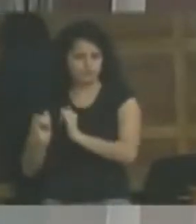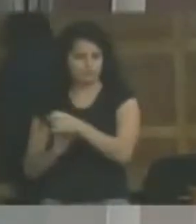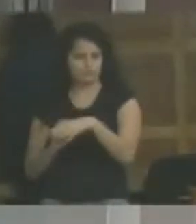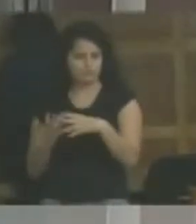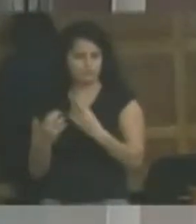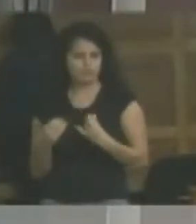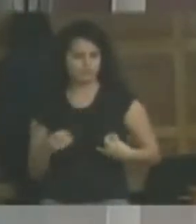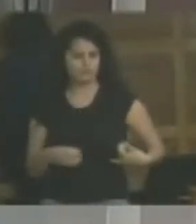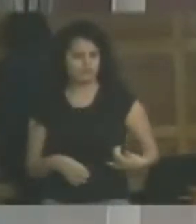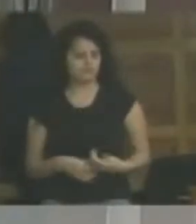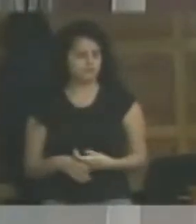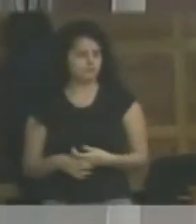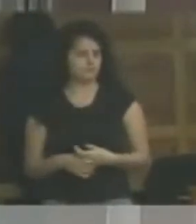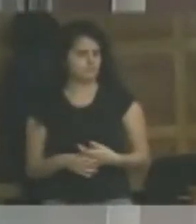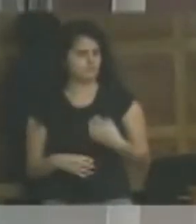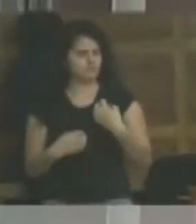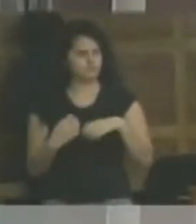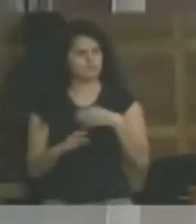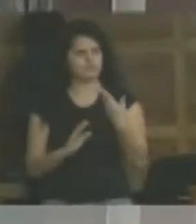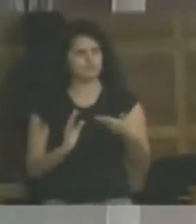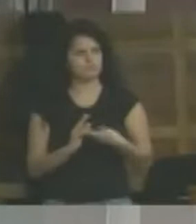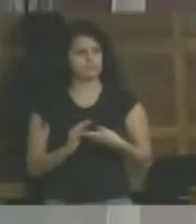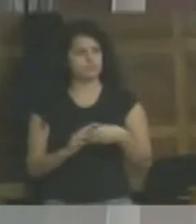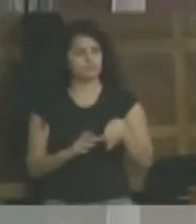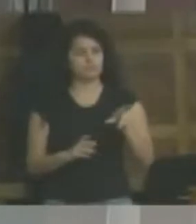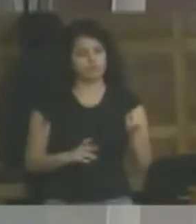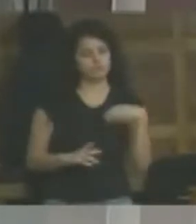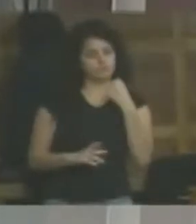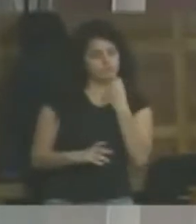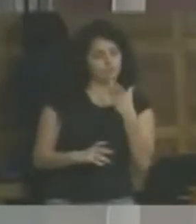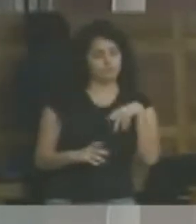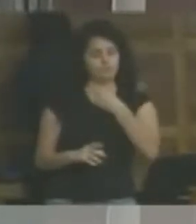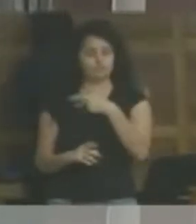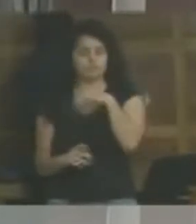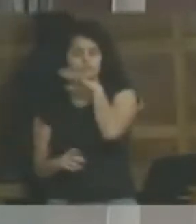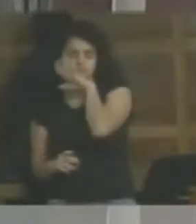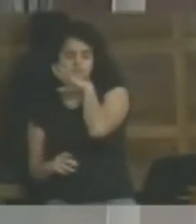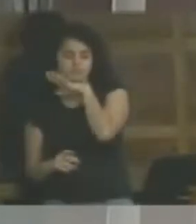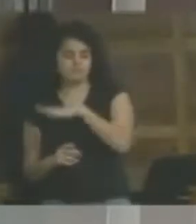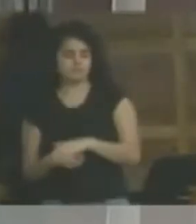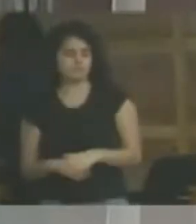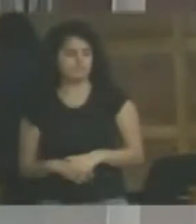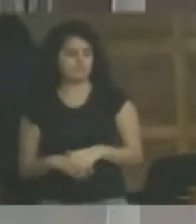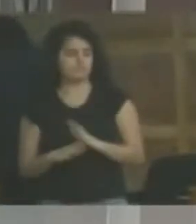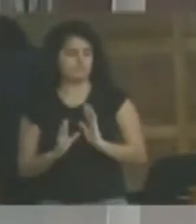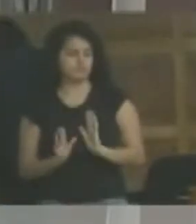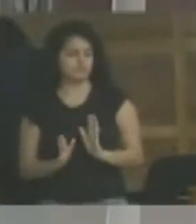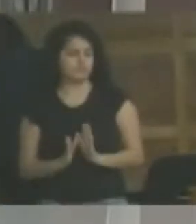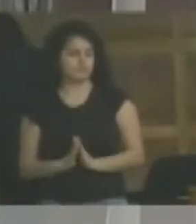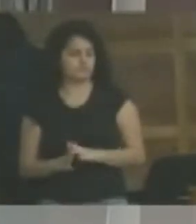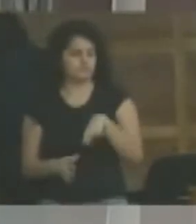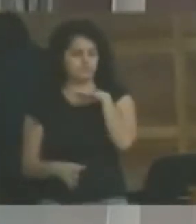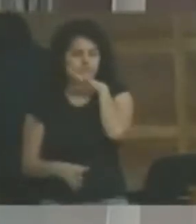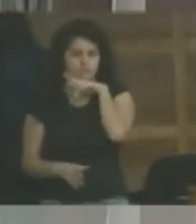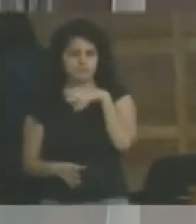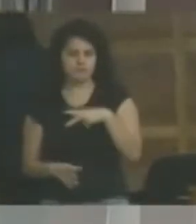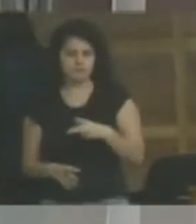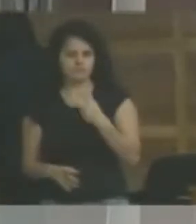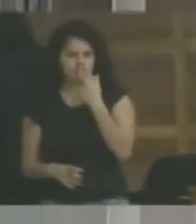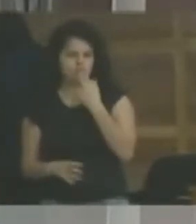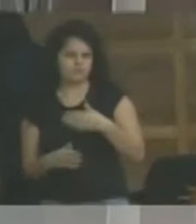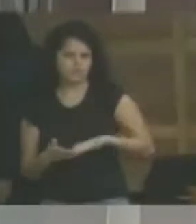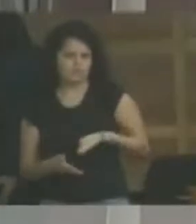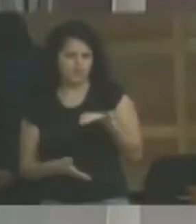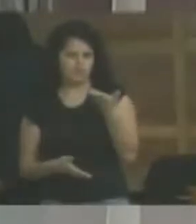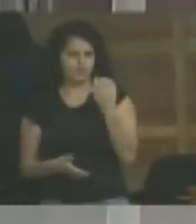todos. Alguns para o bem e outros para o mal. Infelizmente, o mal sempre parece com mais vigor que o bem. O